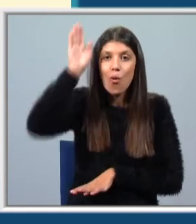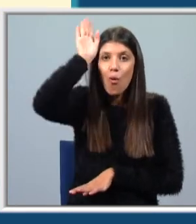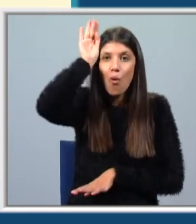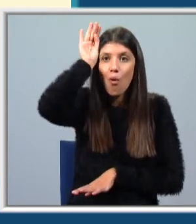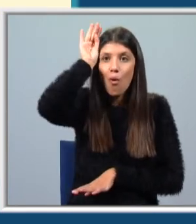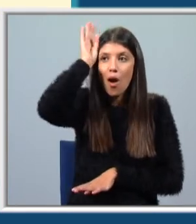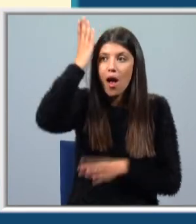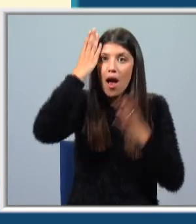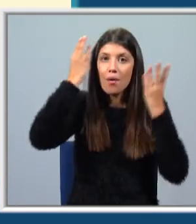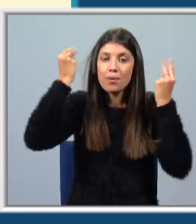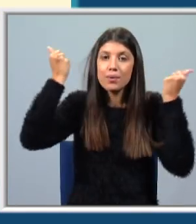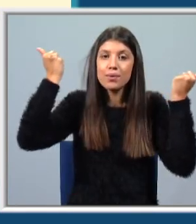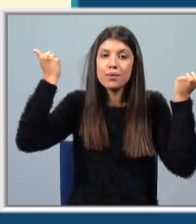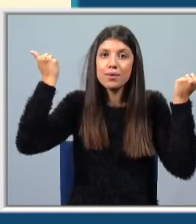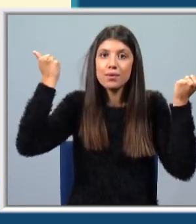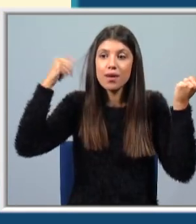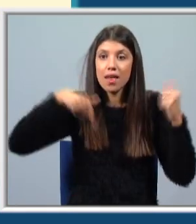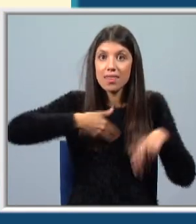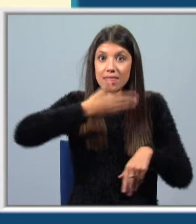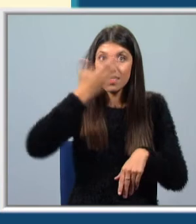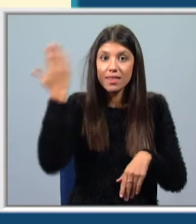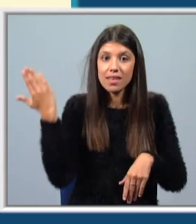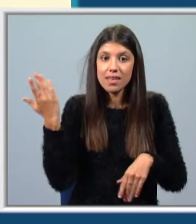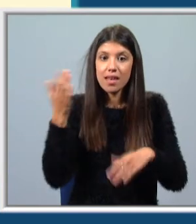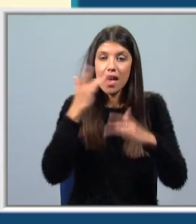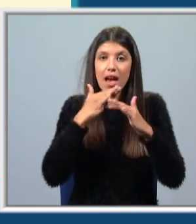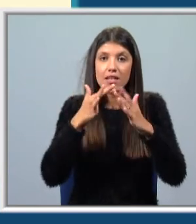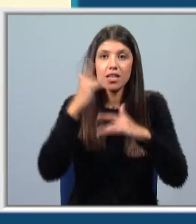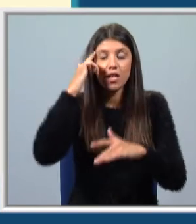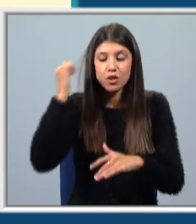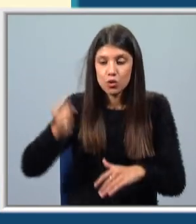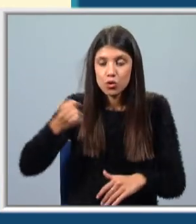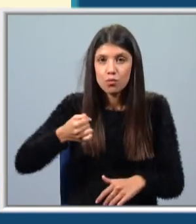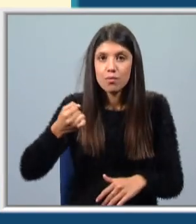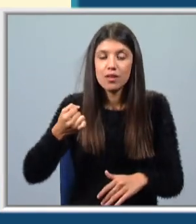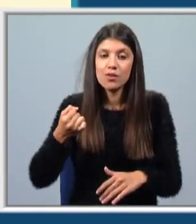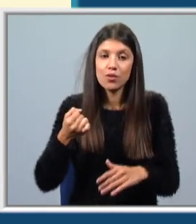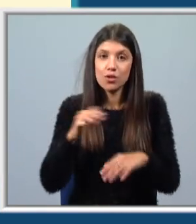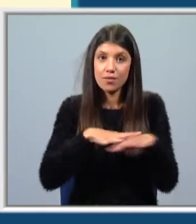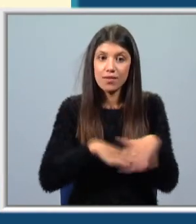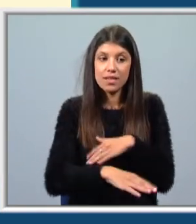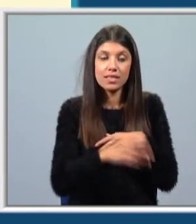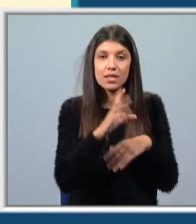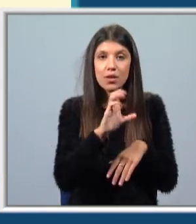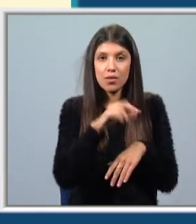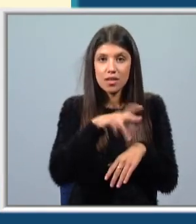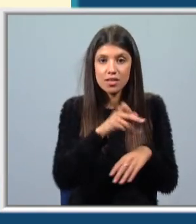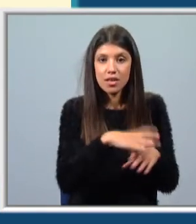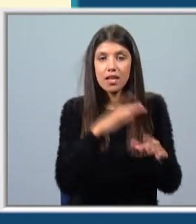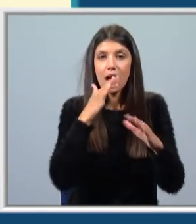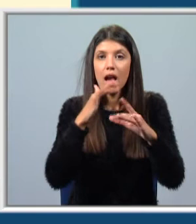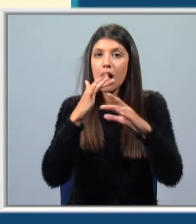de burro? Desde esse dia, as gaitas que os pastores faziam das canas do tal canavial deixaram de